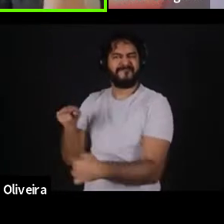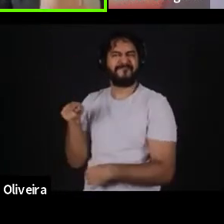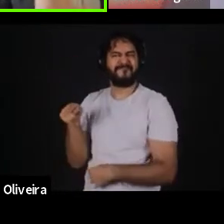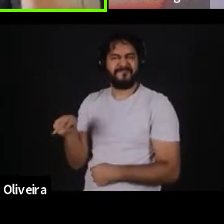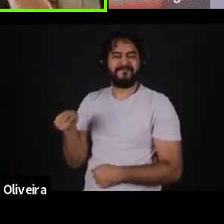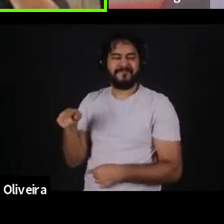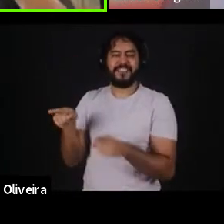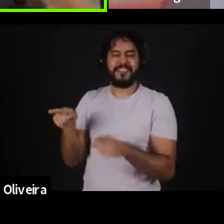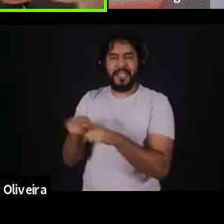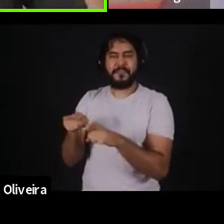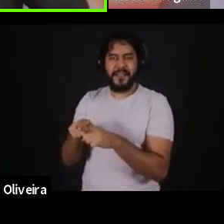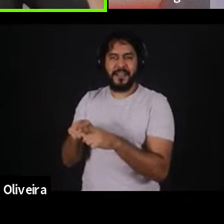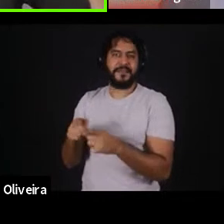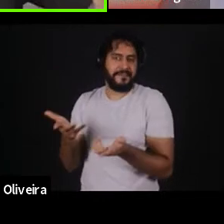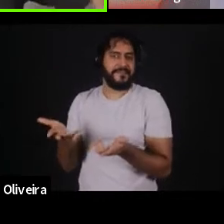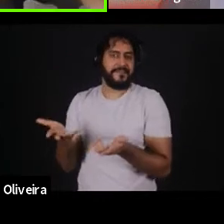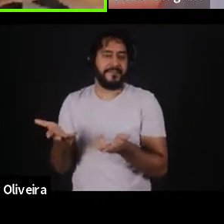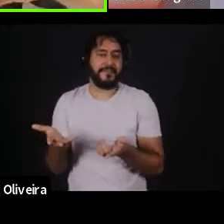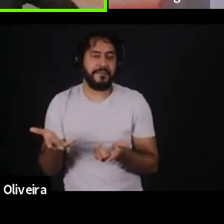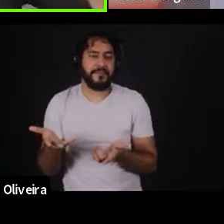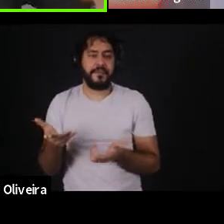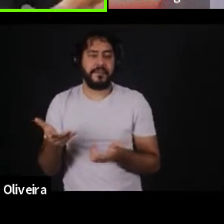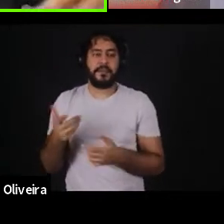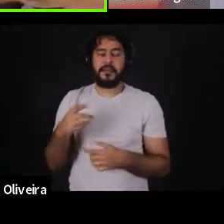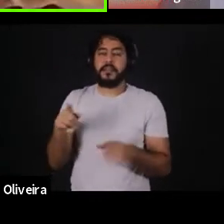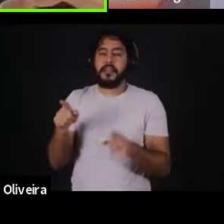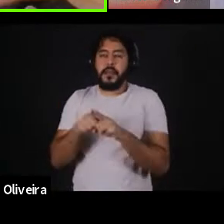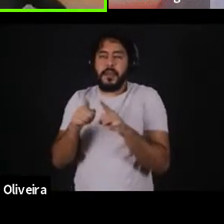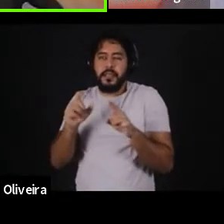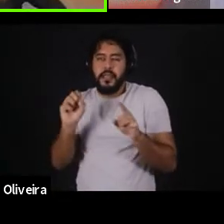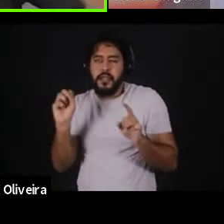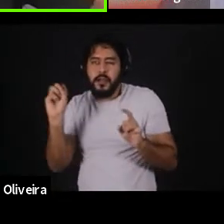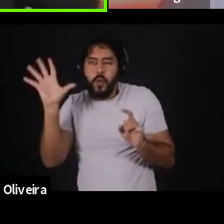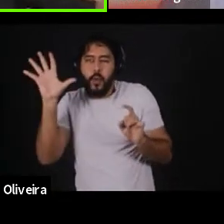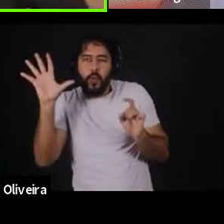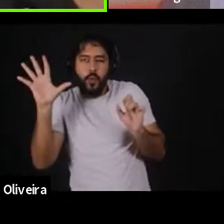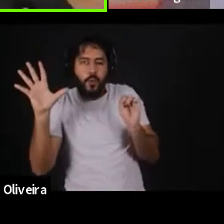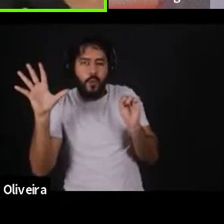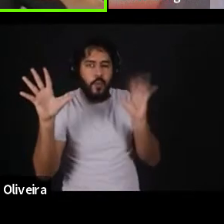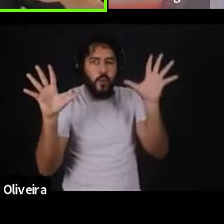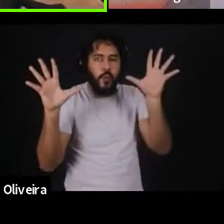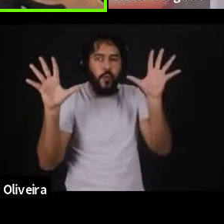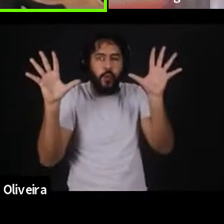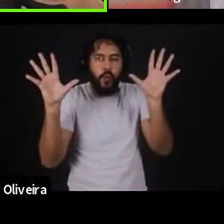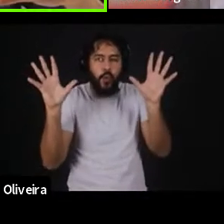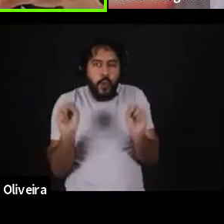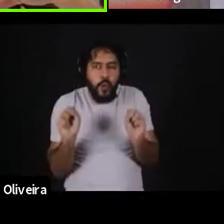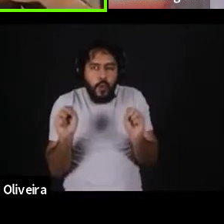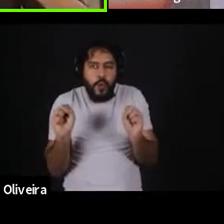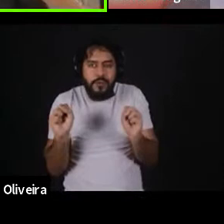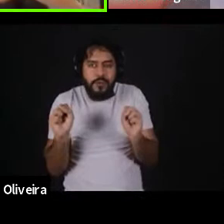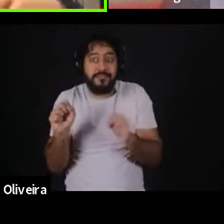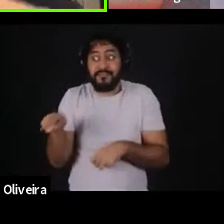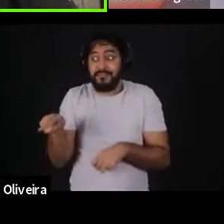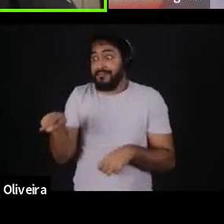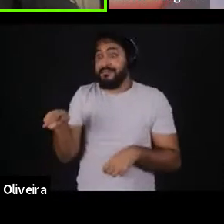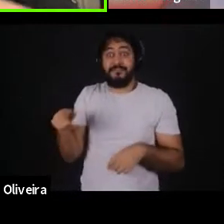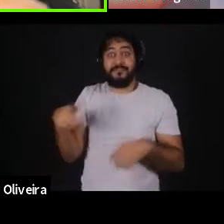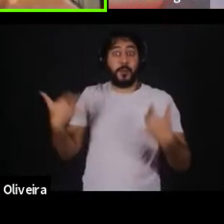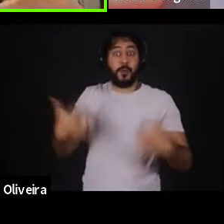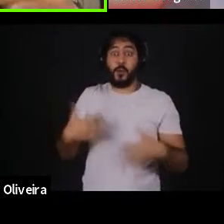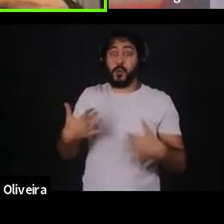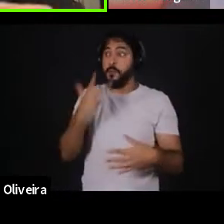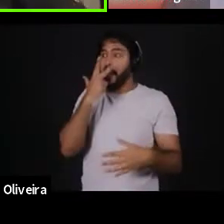vai acompanhando, tem assim umas manchas de luz assim que de repente aparece, desaparece. Então assim, tudo isso me faz